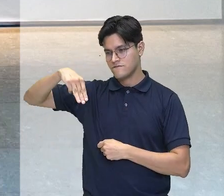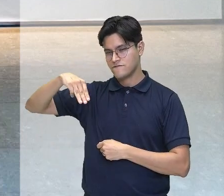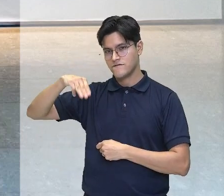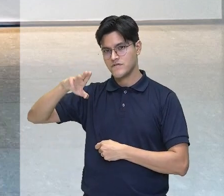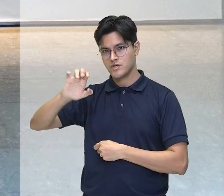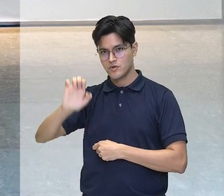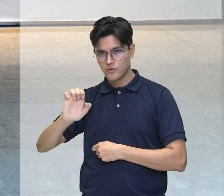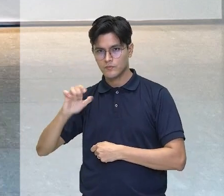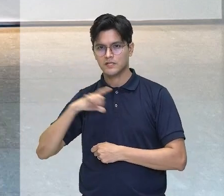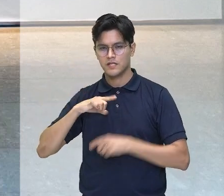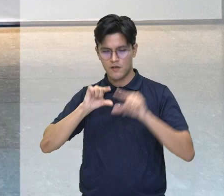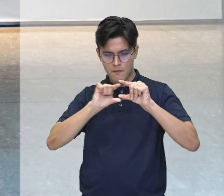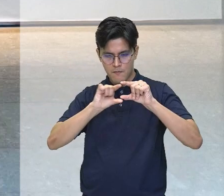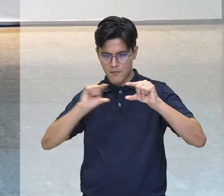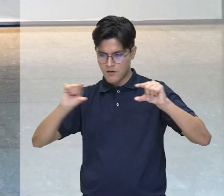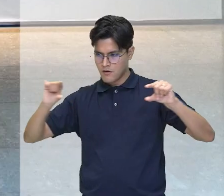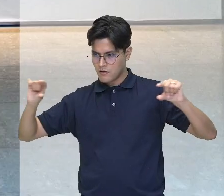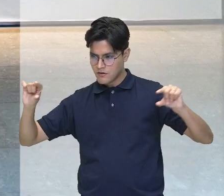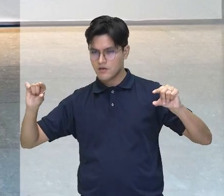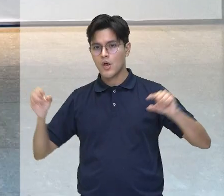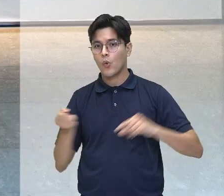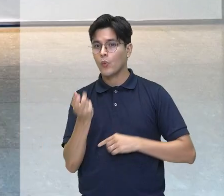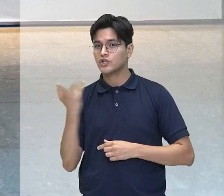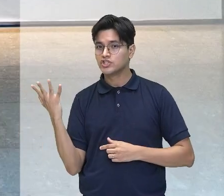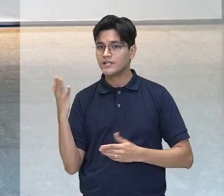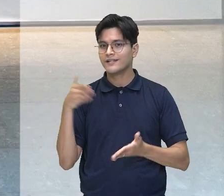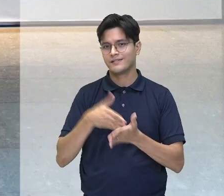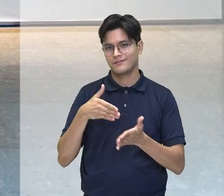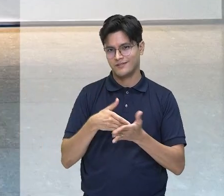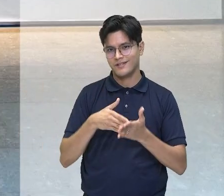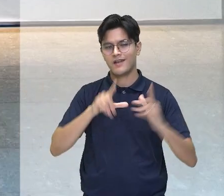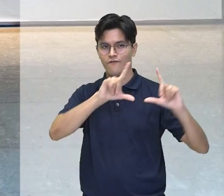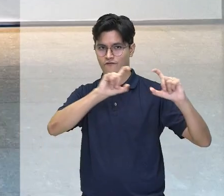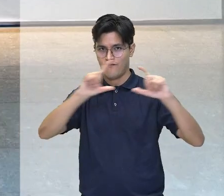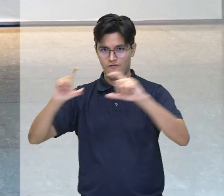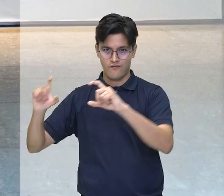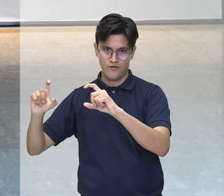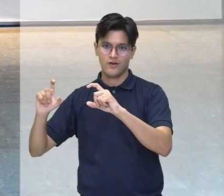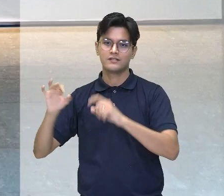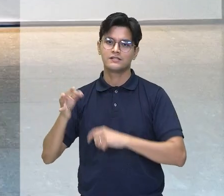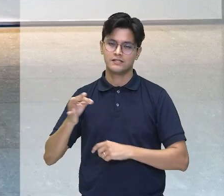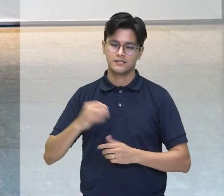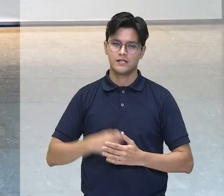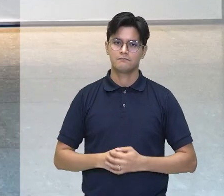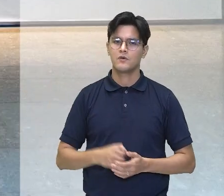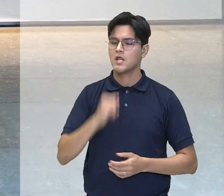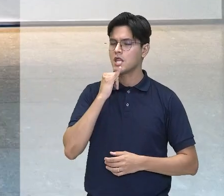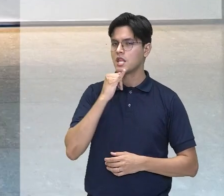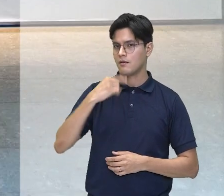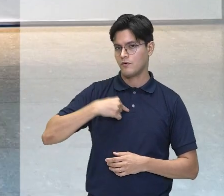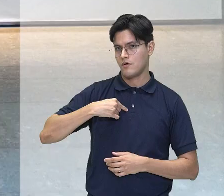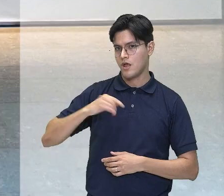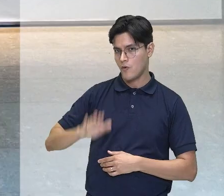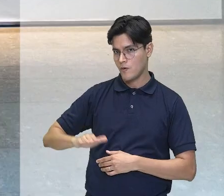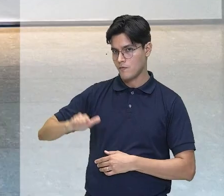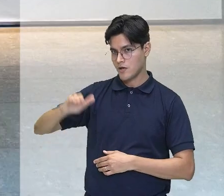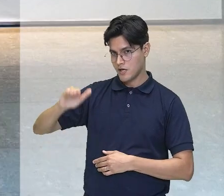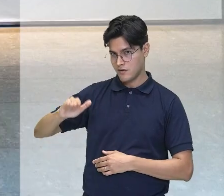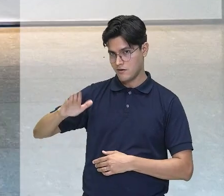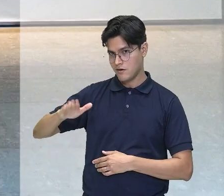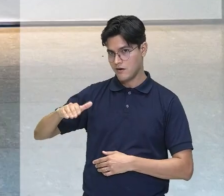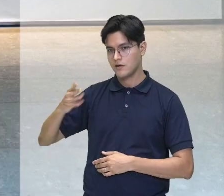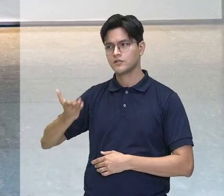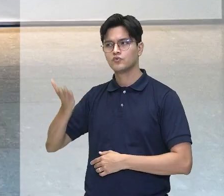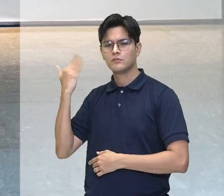de fotos que você podia tirar. Quando era pequena, as câmeras elas tinham filmes que você podia utilizar, filmes